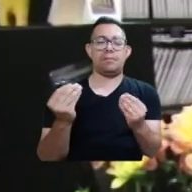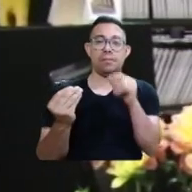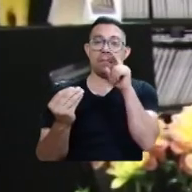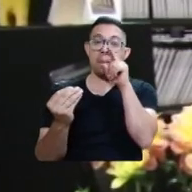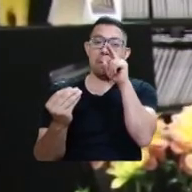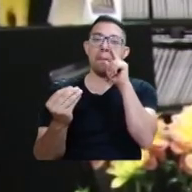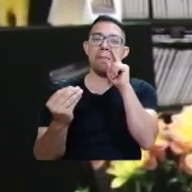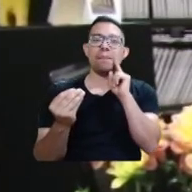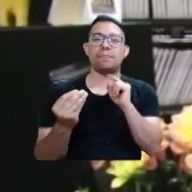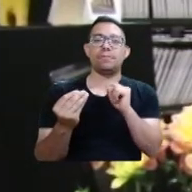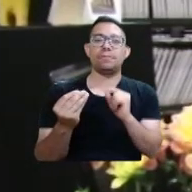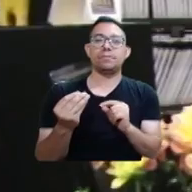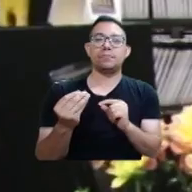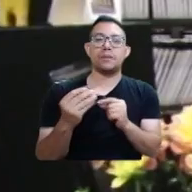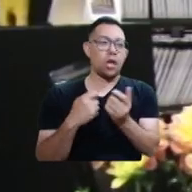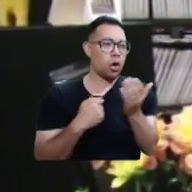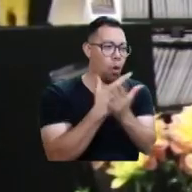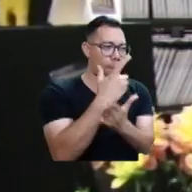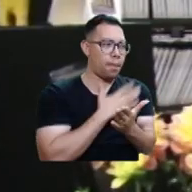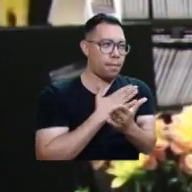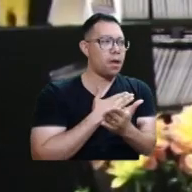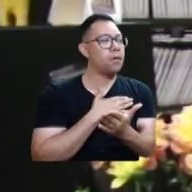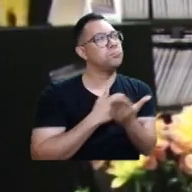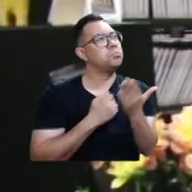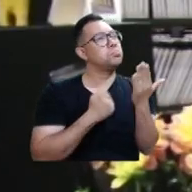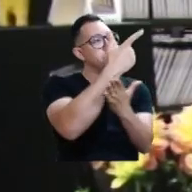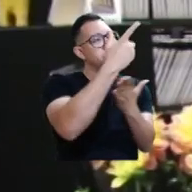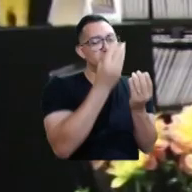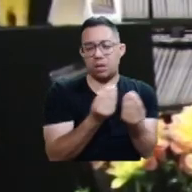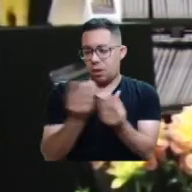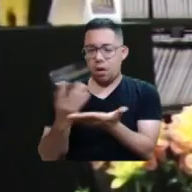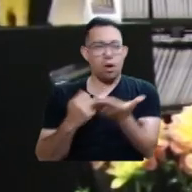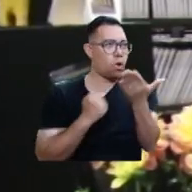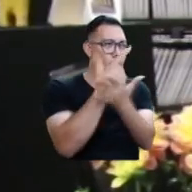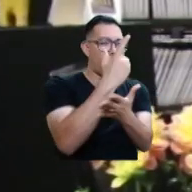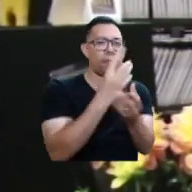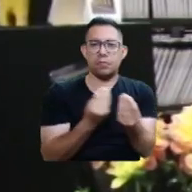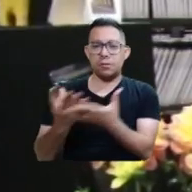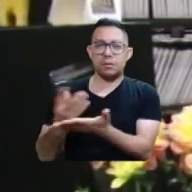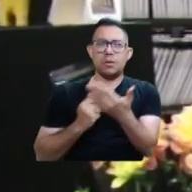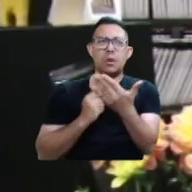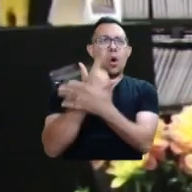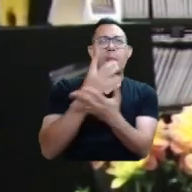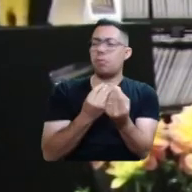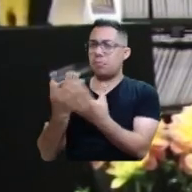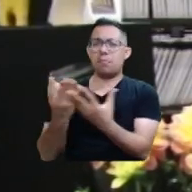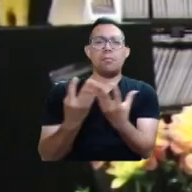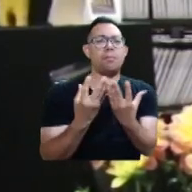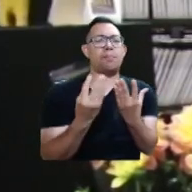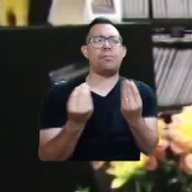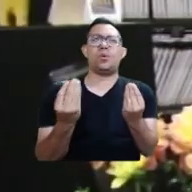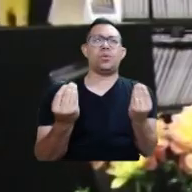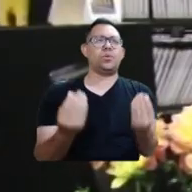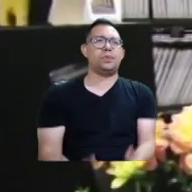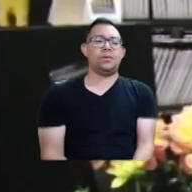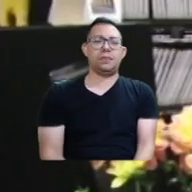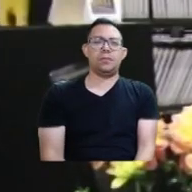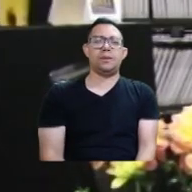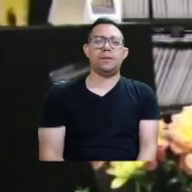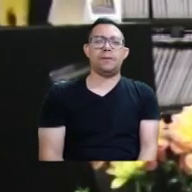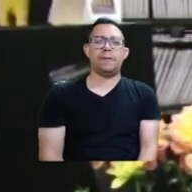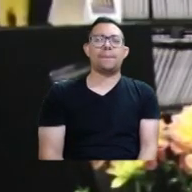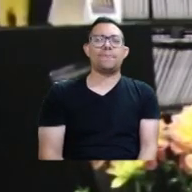todos também. Então, assim, ajudei assim, no fato de, por exemplo, Regina, compra filme para mim, você faz essa gentileza. Eu fiz